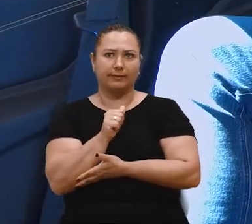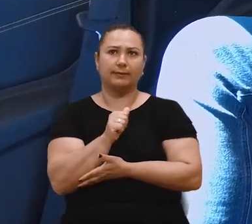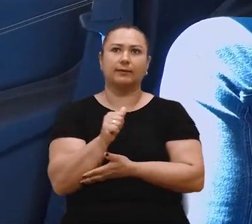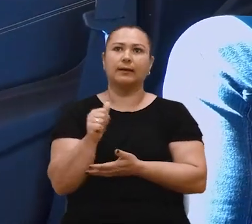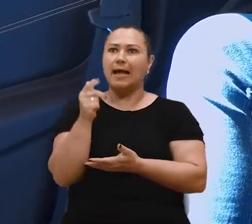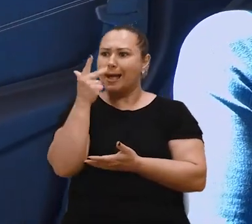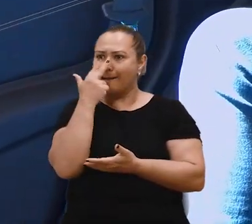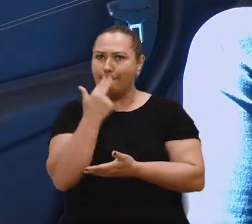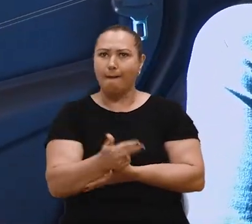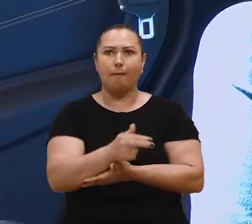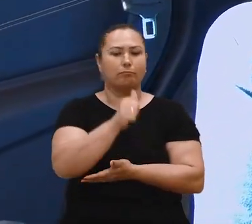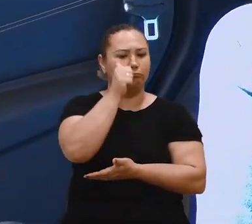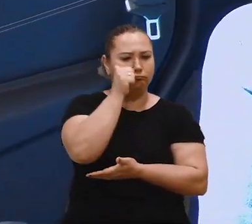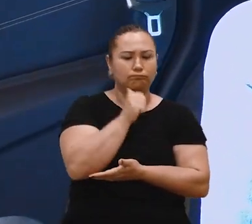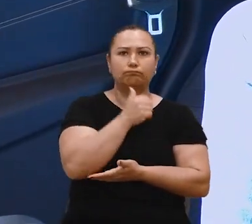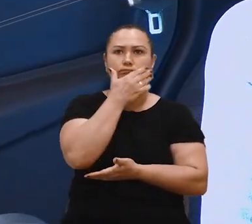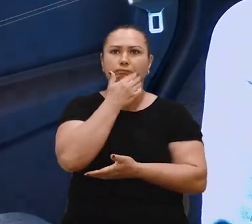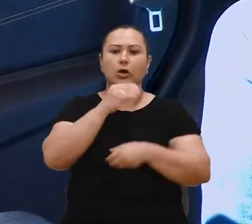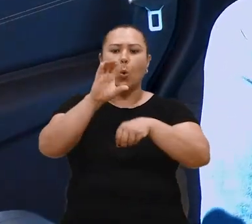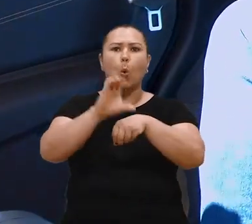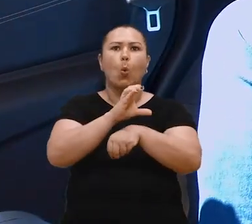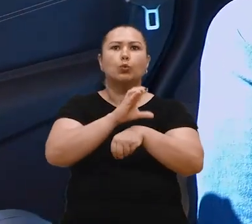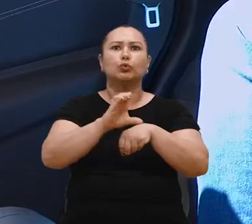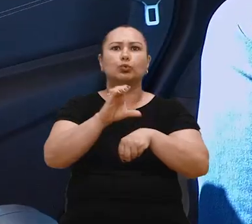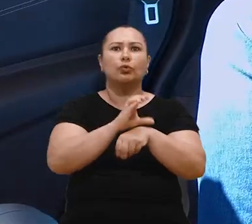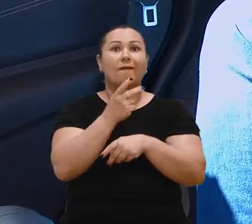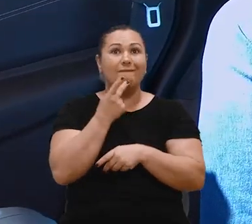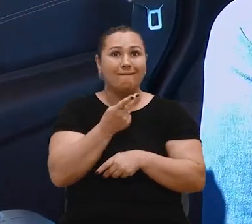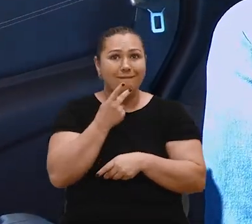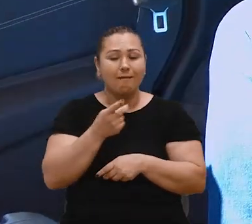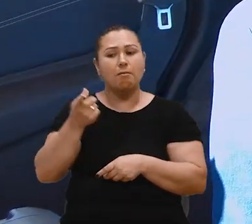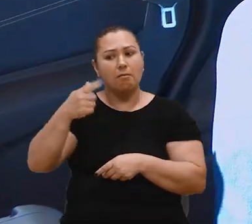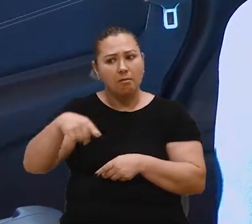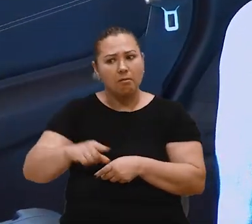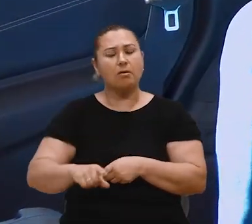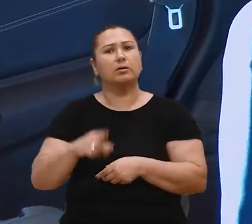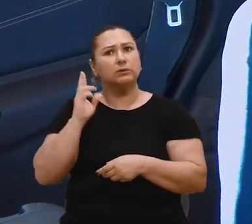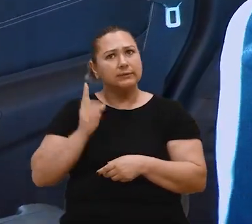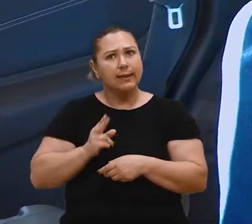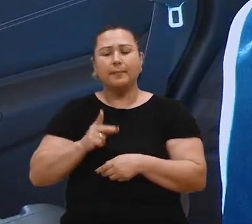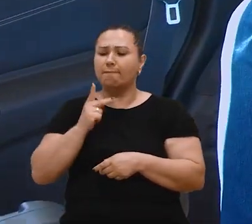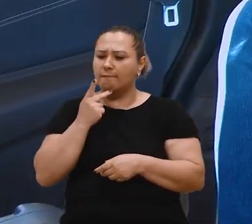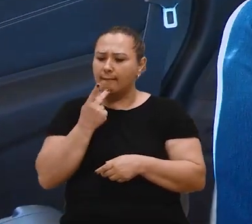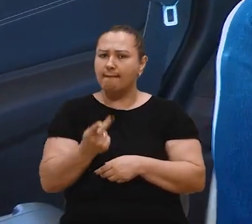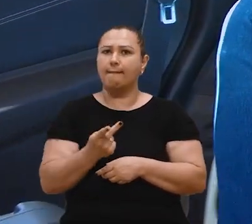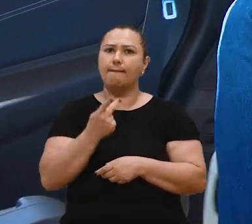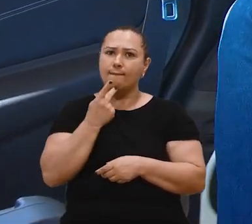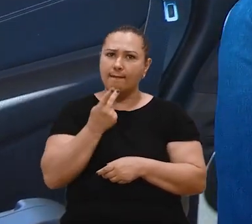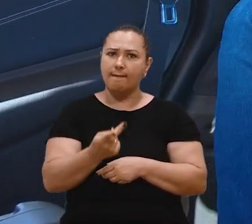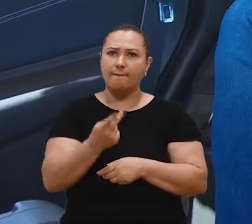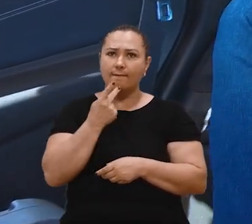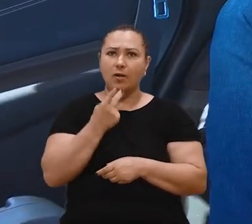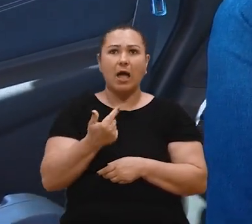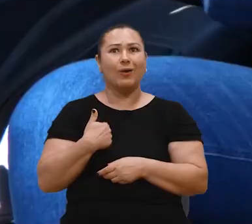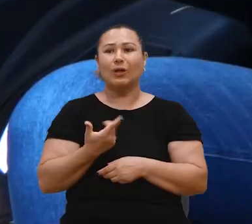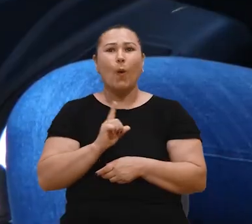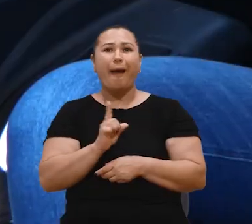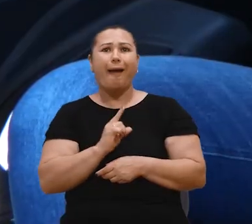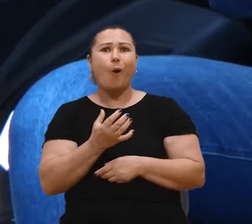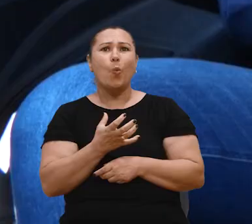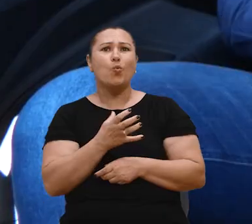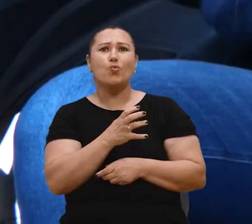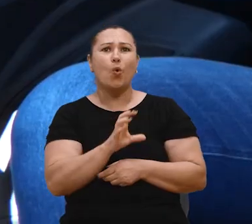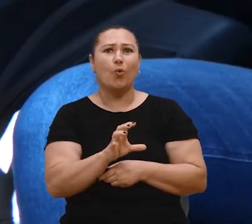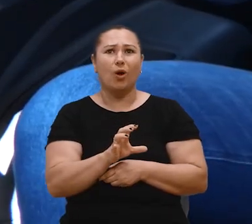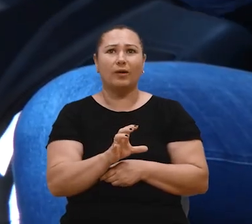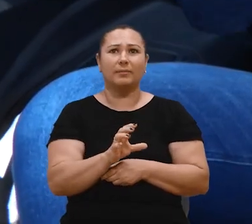iguais para os dois, é isso, a nossa Constituição diz isso, é isso que eu venho batendo na Câmara, que eu não sou contra a Lei Maria